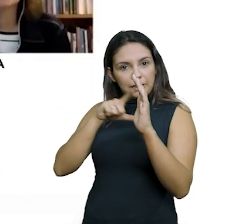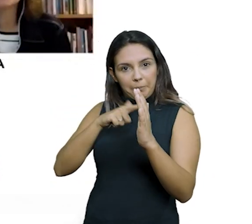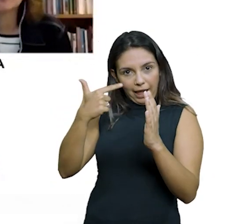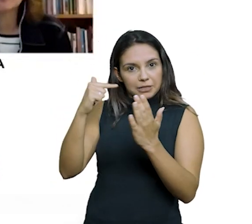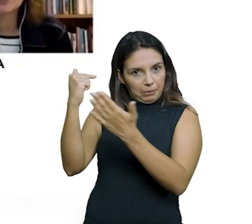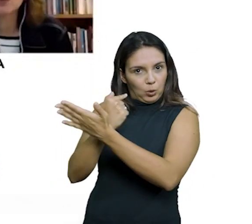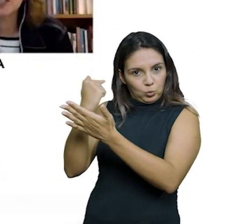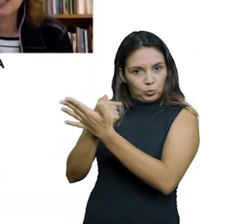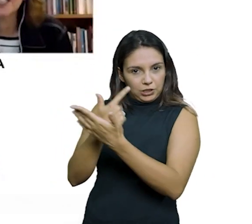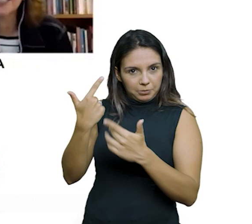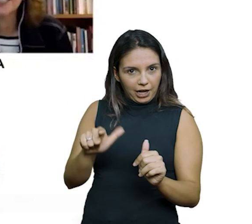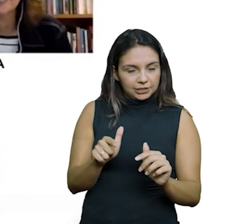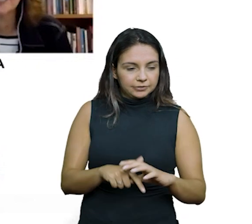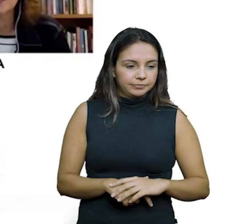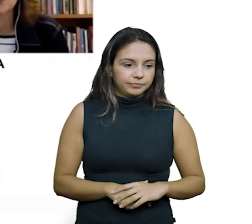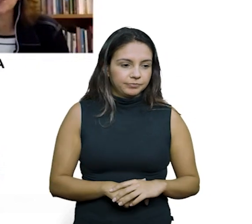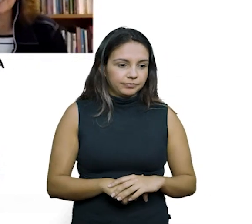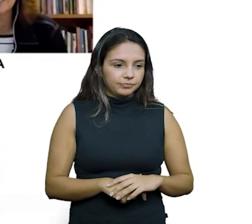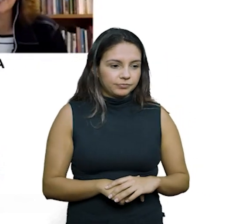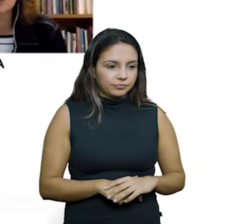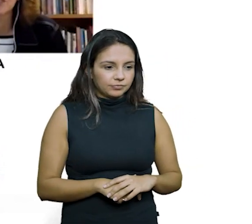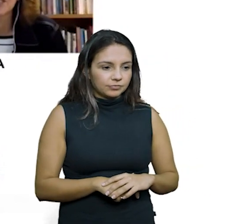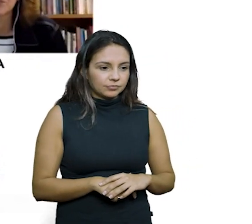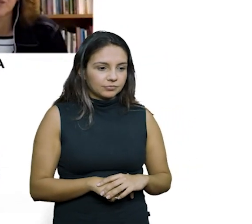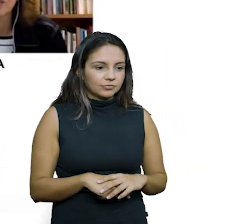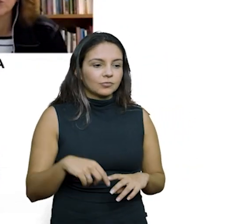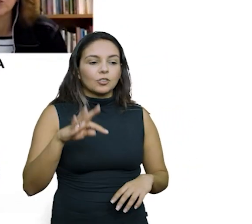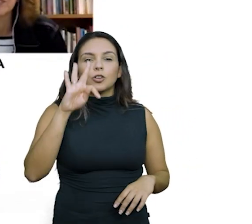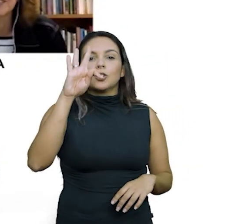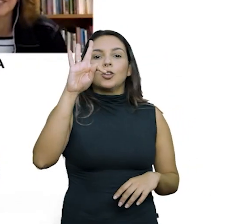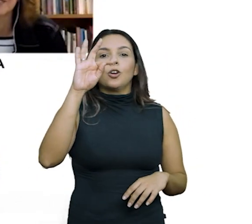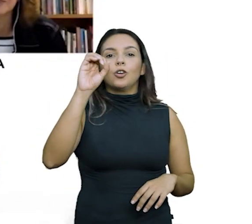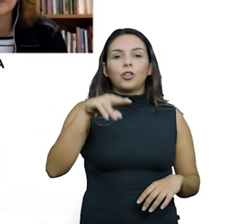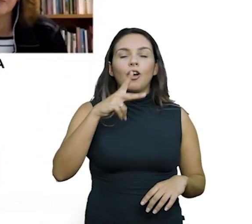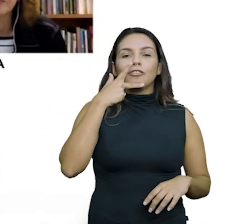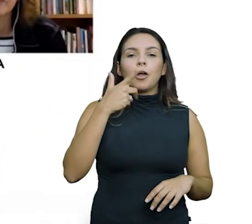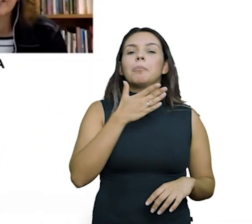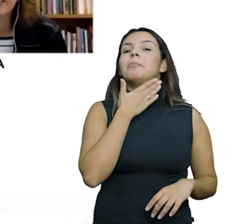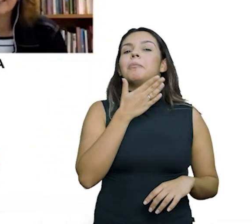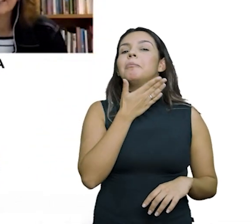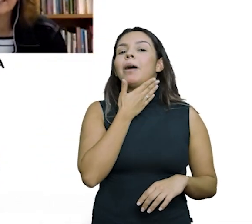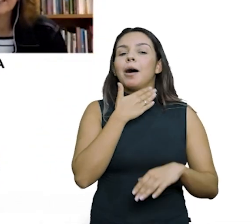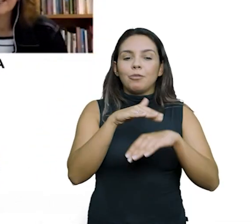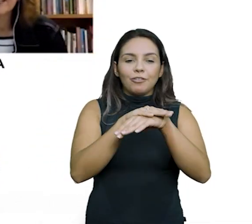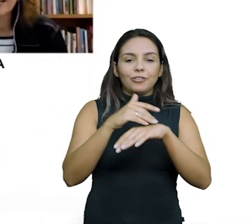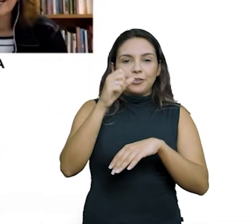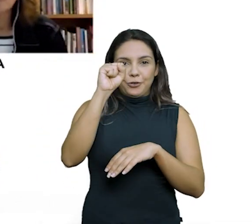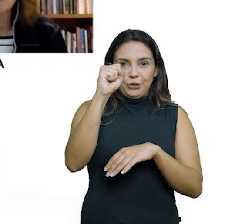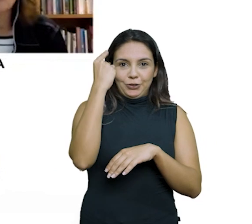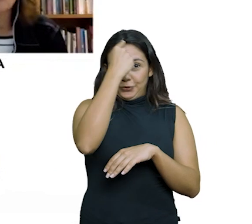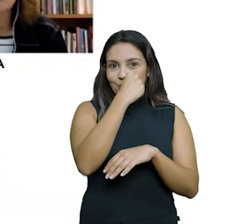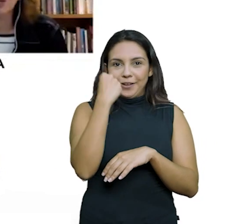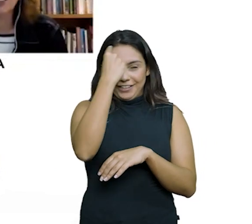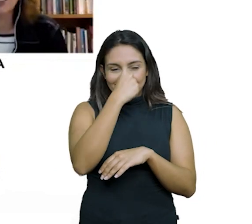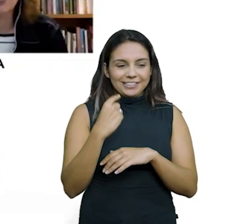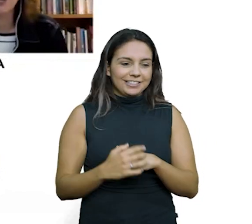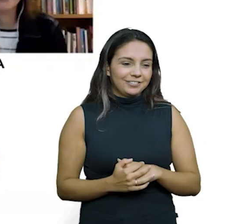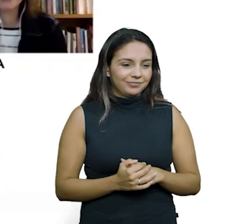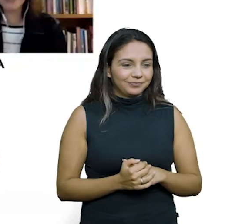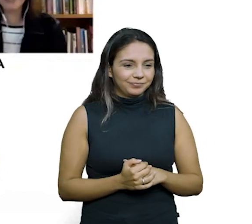Afonso? Não podemos esquecer das pessoas. Tá, o Tom disse que esse papo vai demorar 8 horas. Pode demorar 8